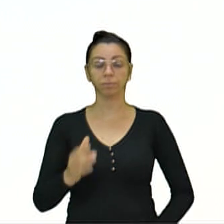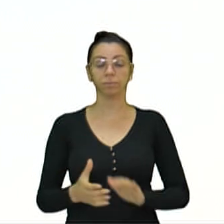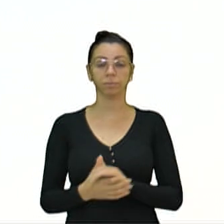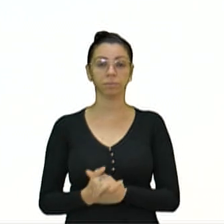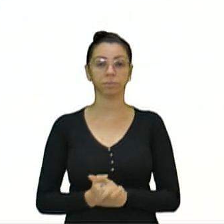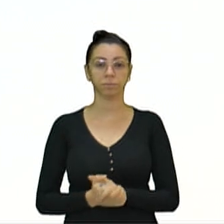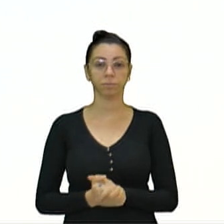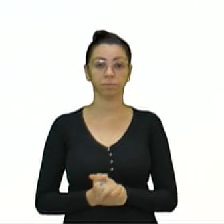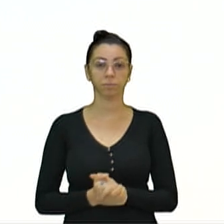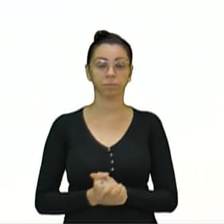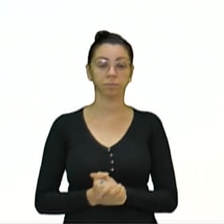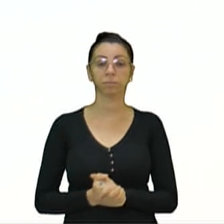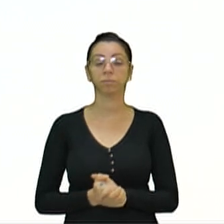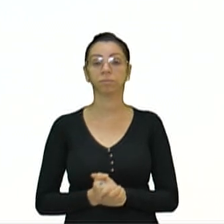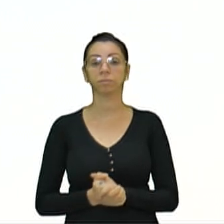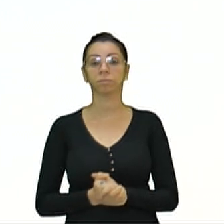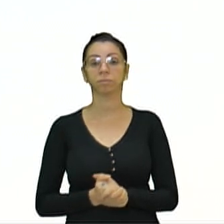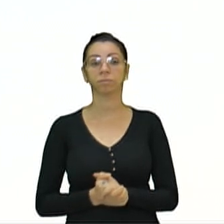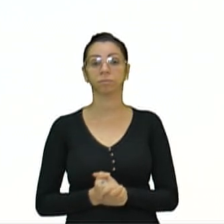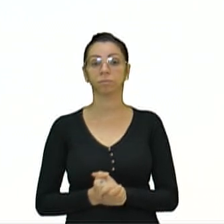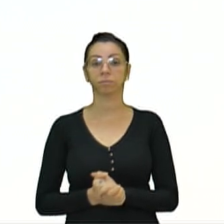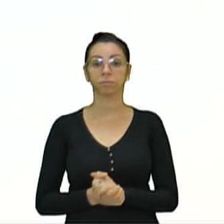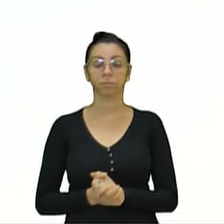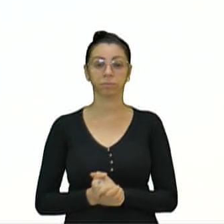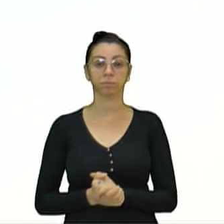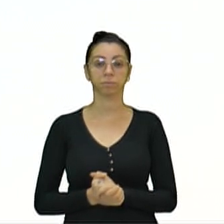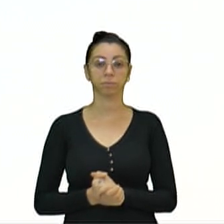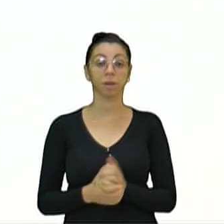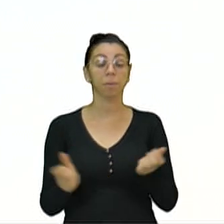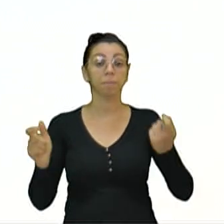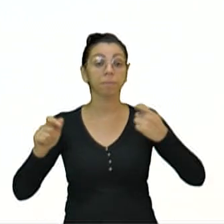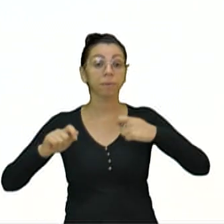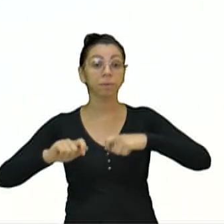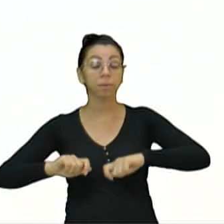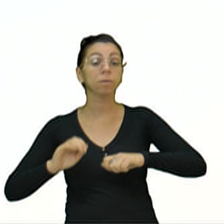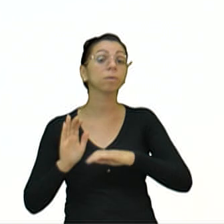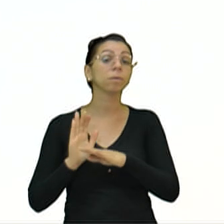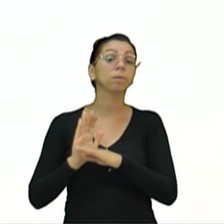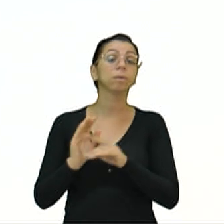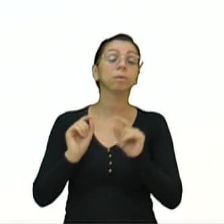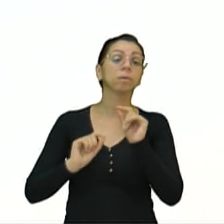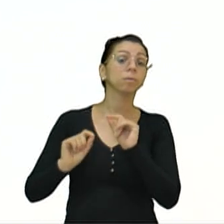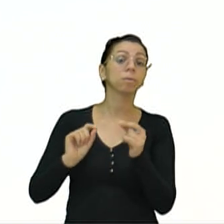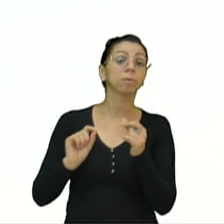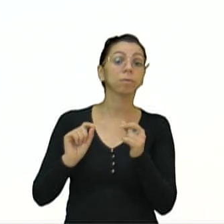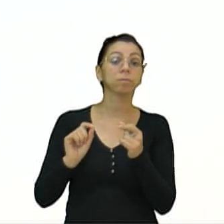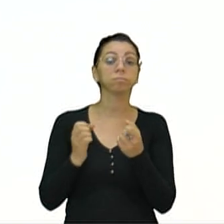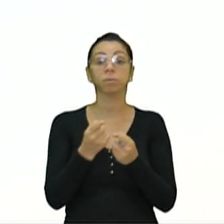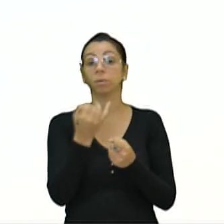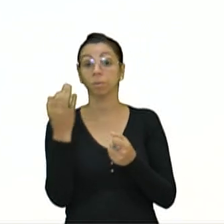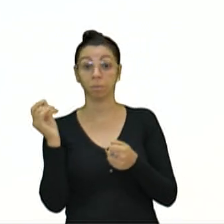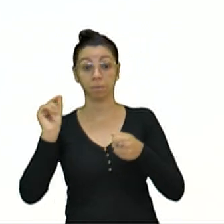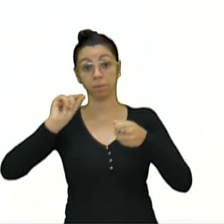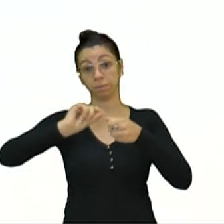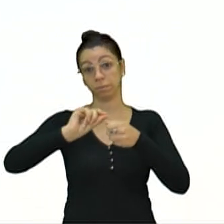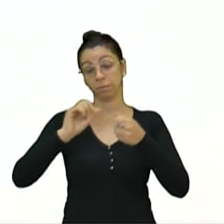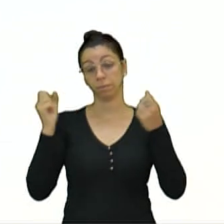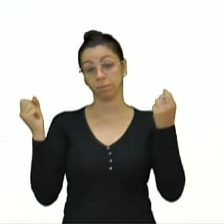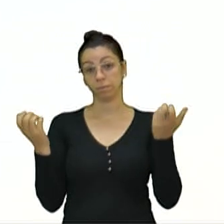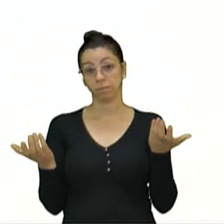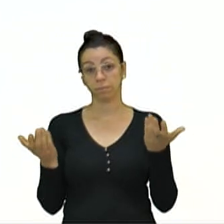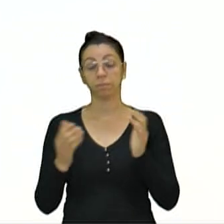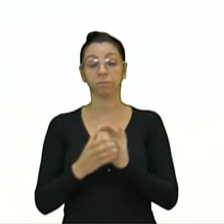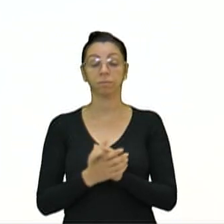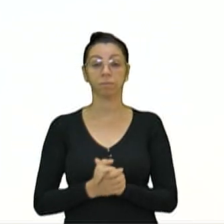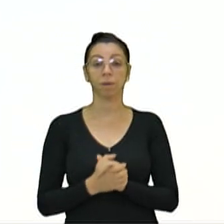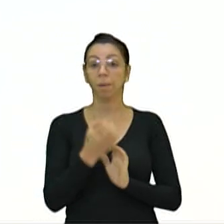de. Some activity are very good. Então, os benefícios de alguma atividade que eu quero que você coloque é